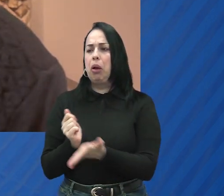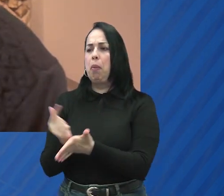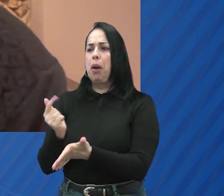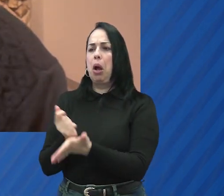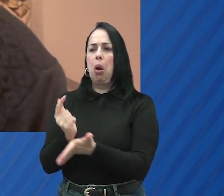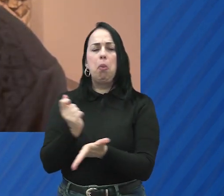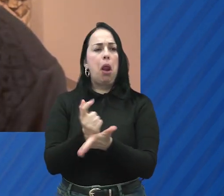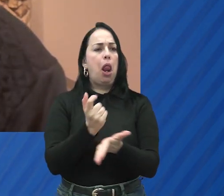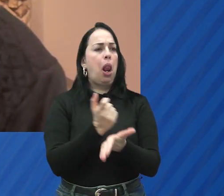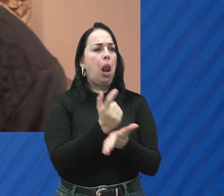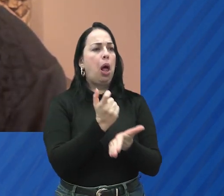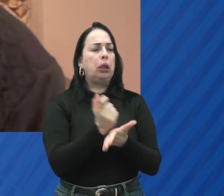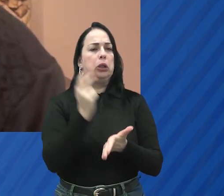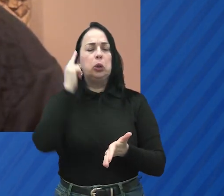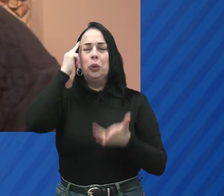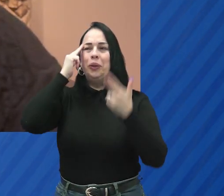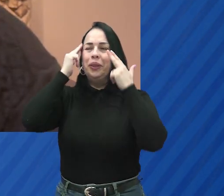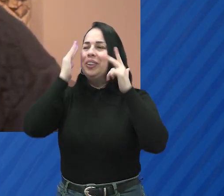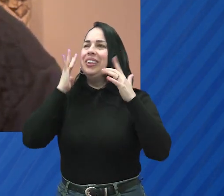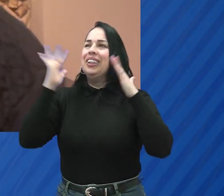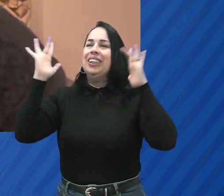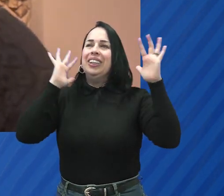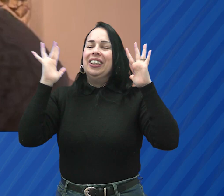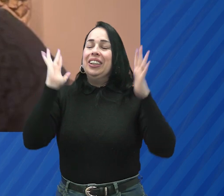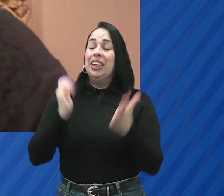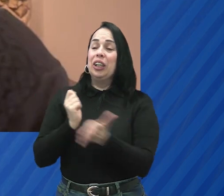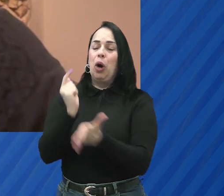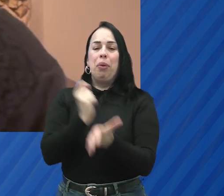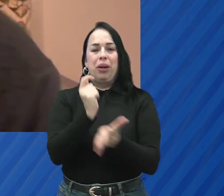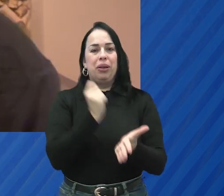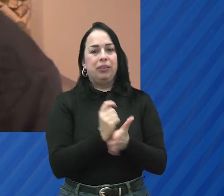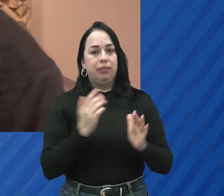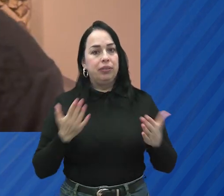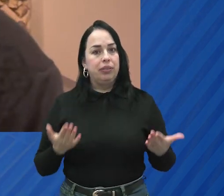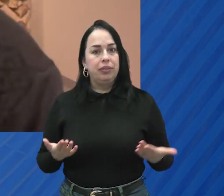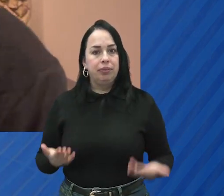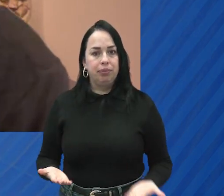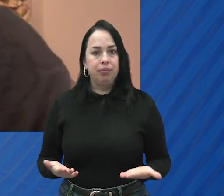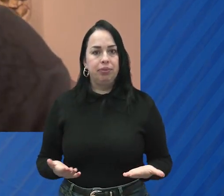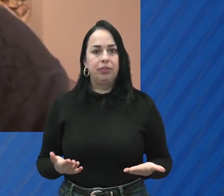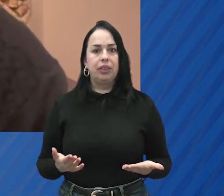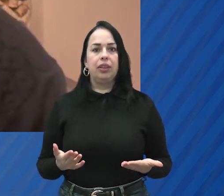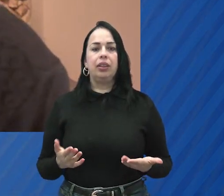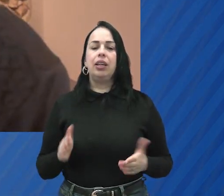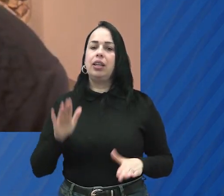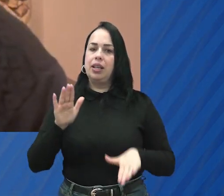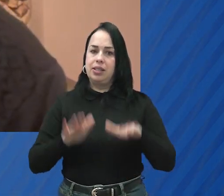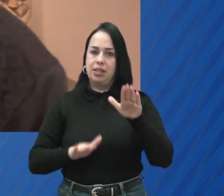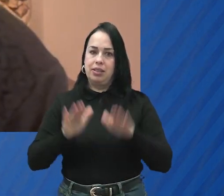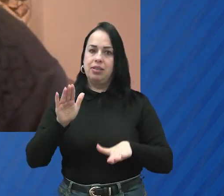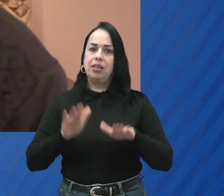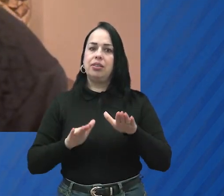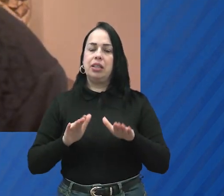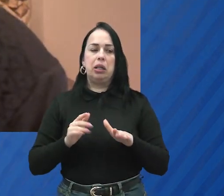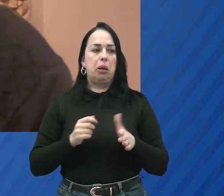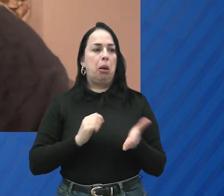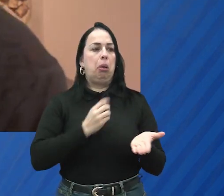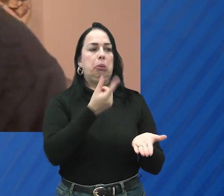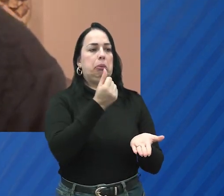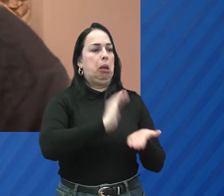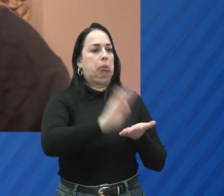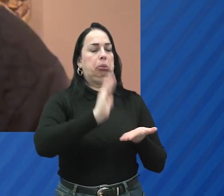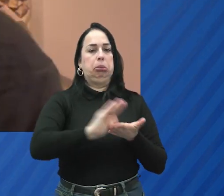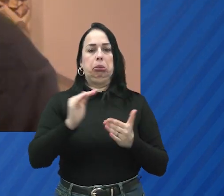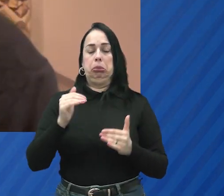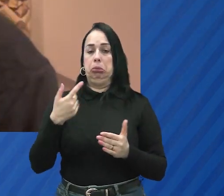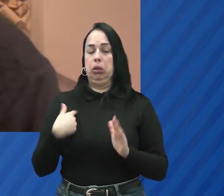buscando comprar coisas e realizar sonhos de curto prazo, né? Isso nos leva muitas vezes a ter um